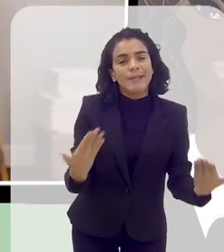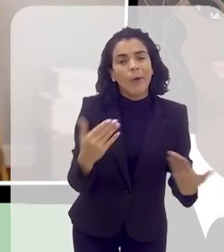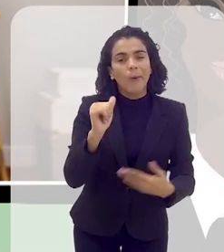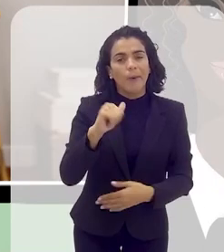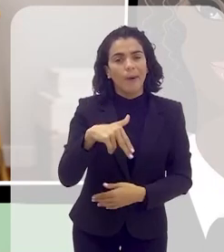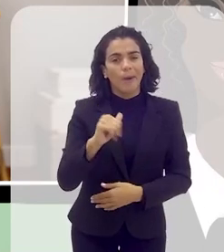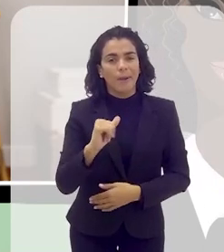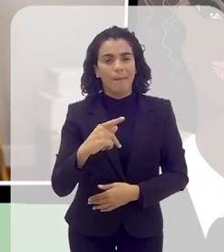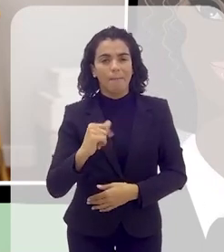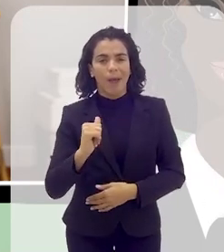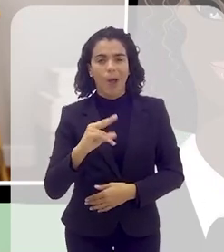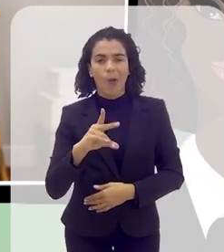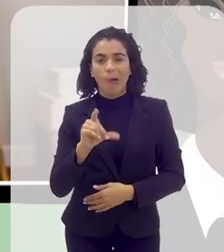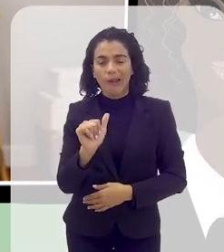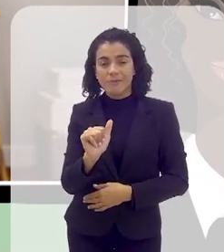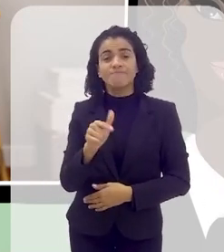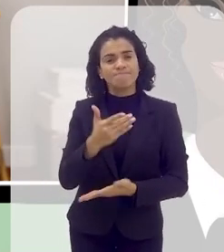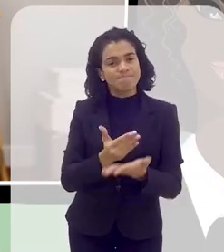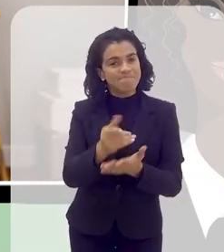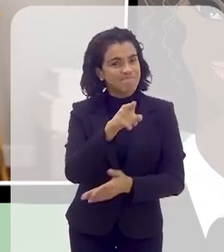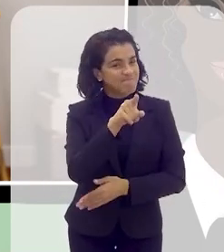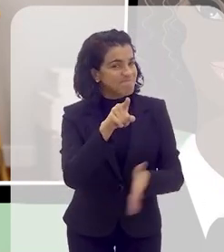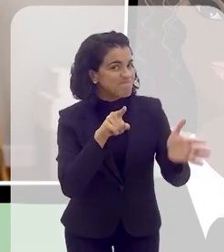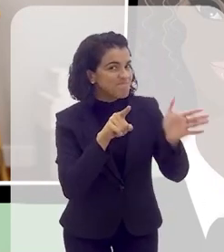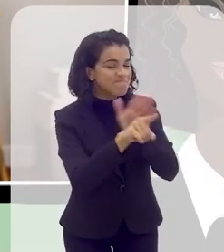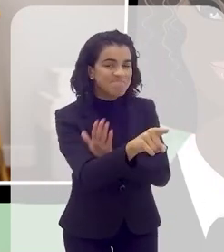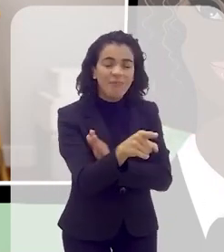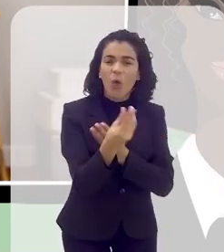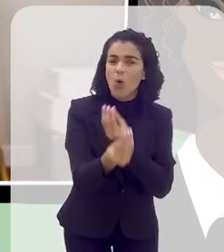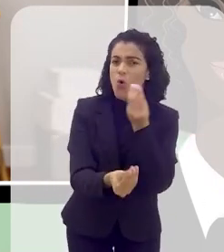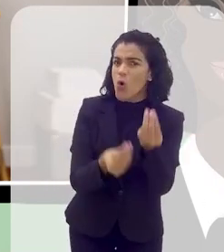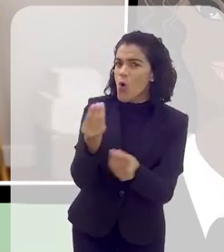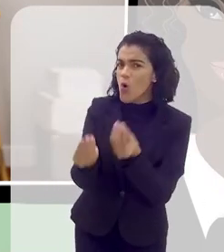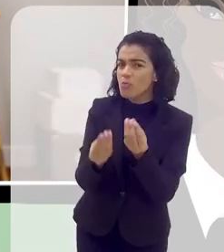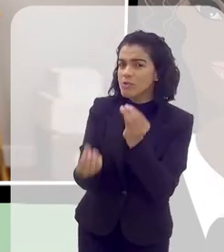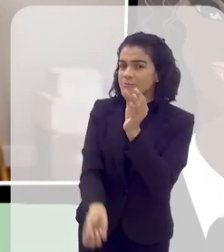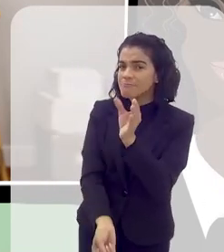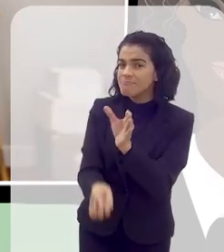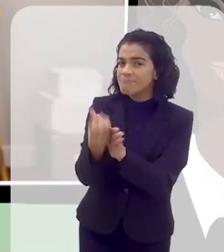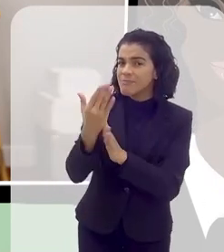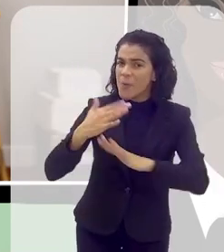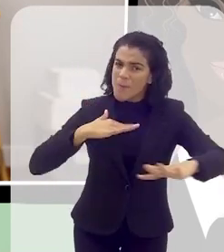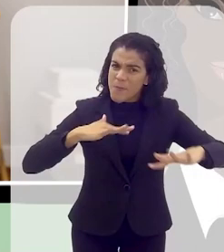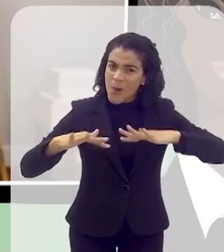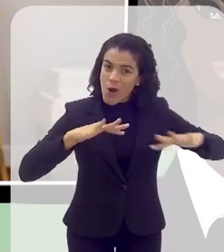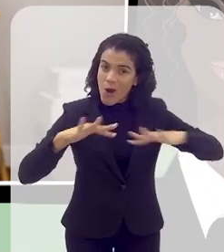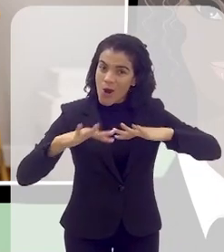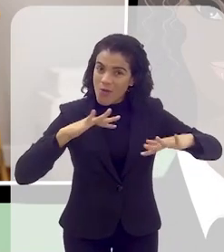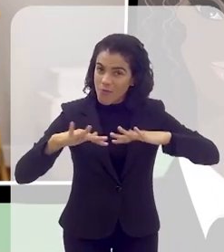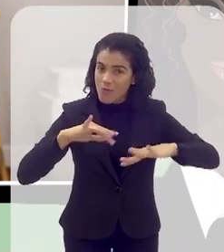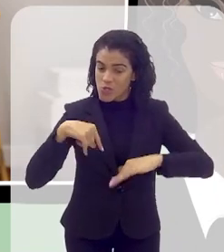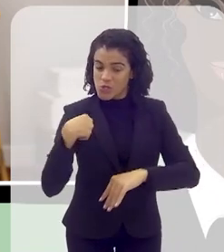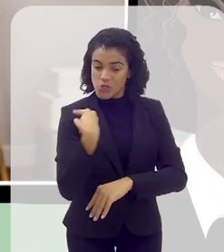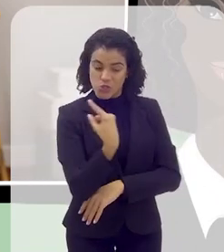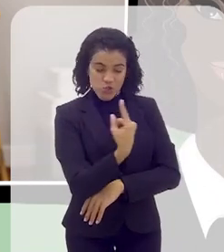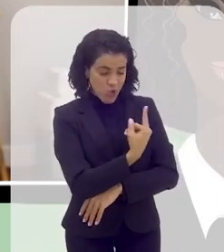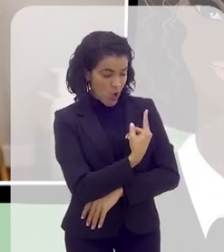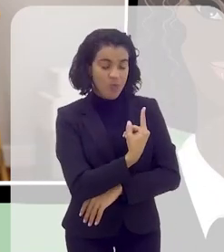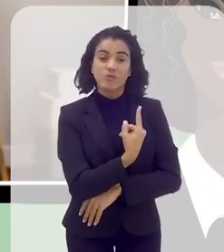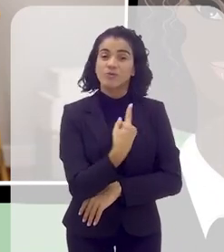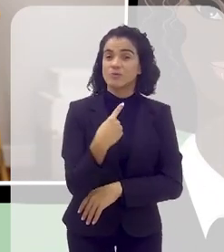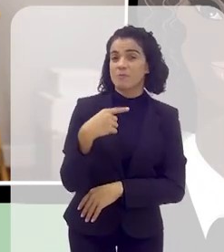Ana Paula, gostaria de começar com você perguntando como que surgiu, né, esse movimento.